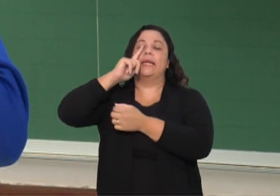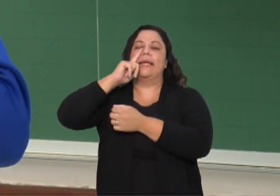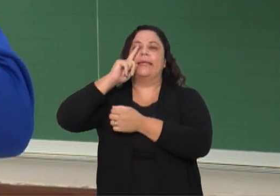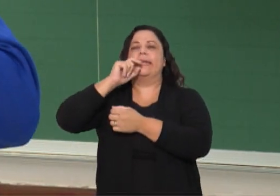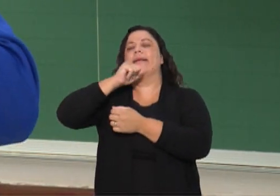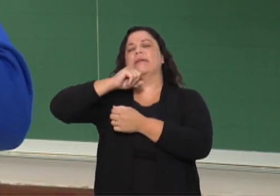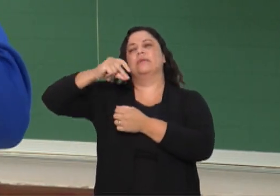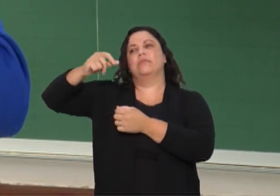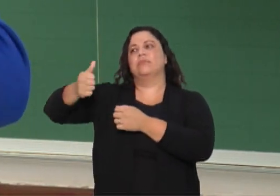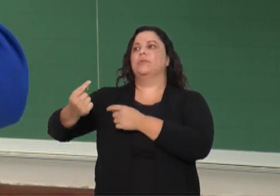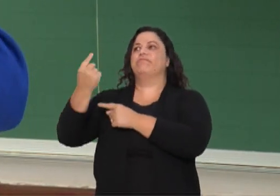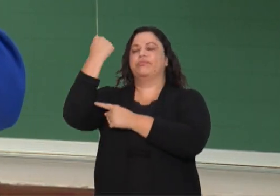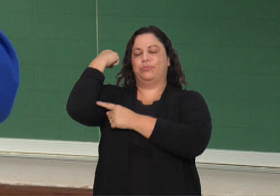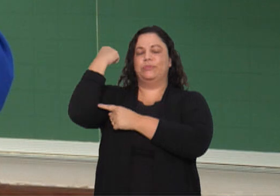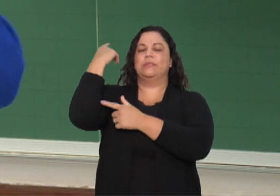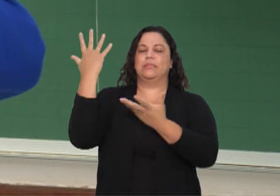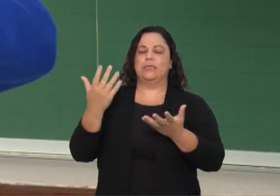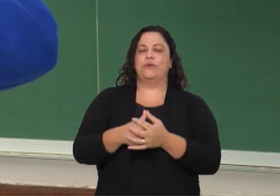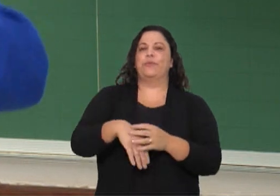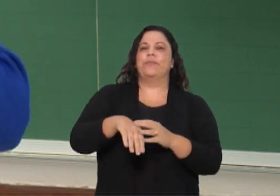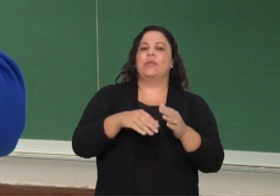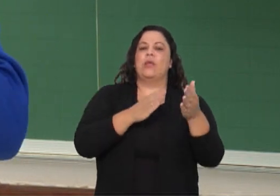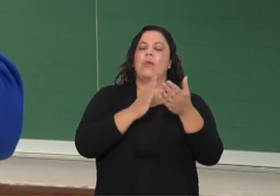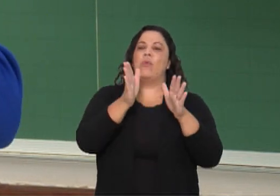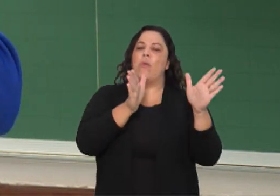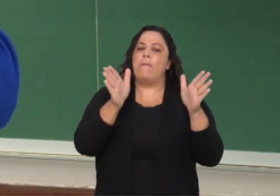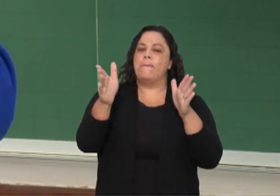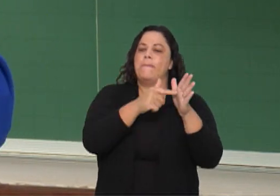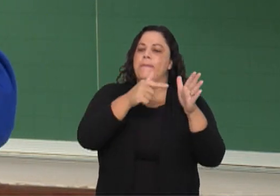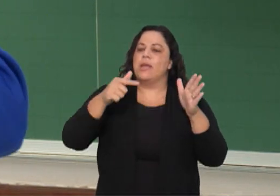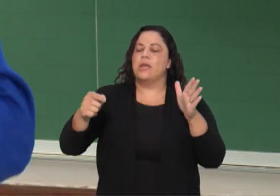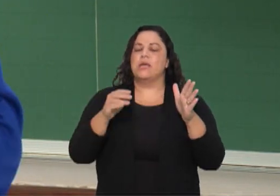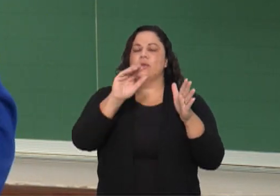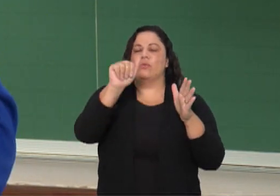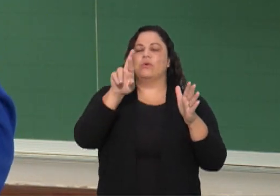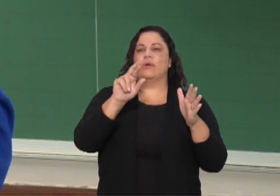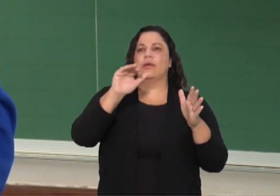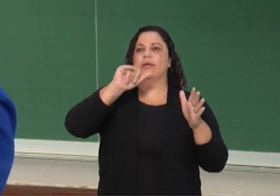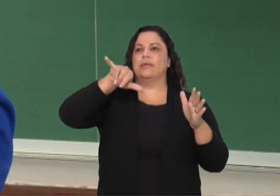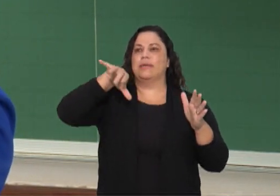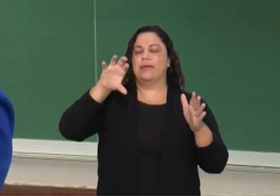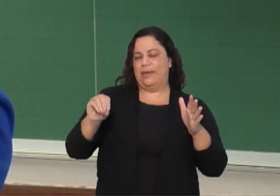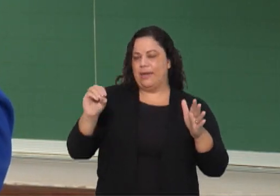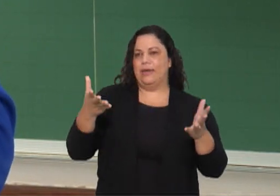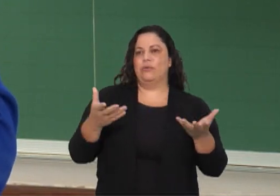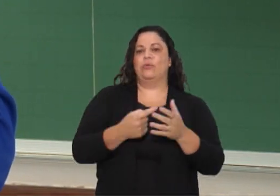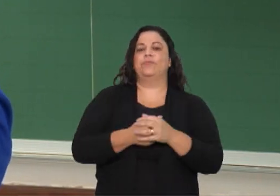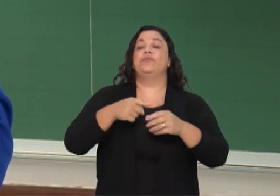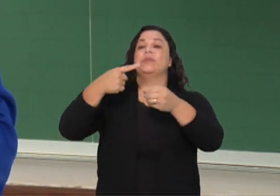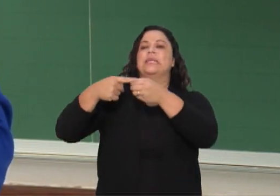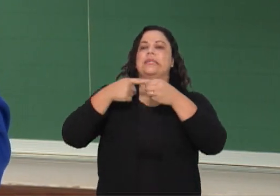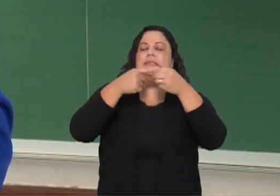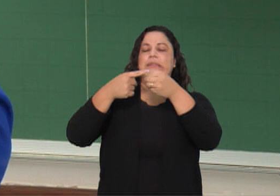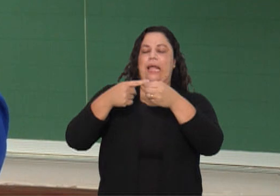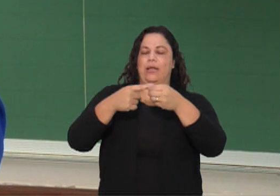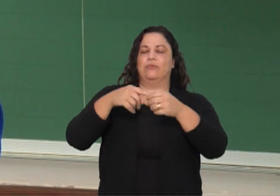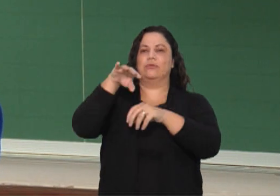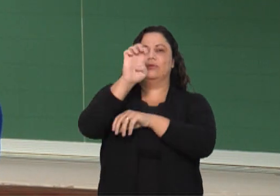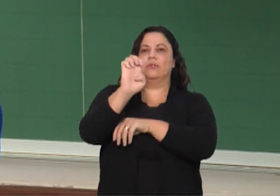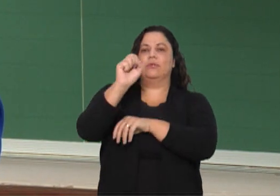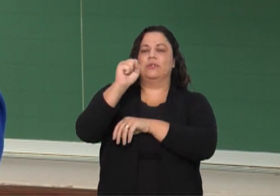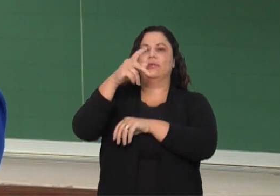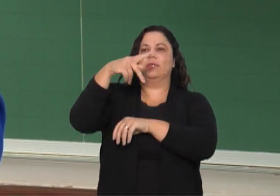o período arcaico clássico e um foco, um recorte sobre a história da cidade de Esparta. Sejam todos